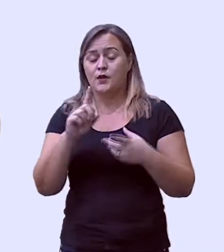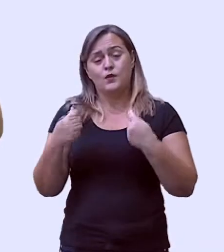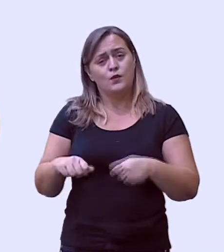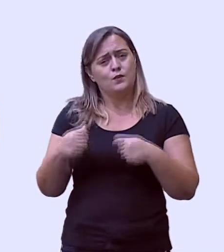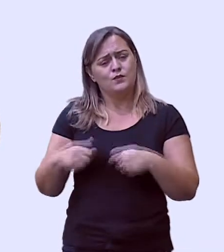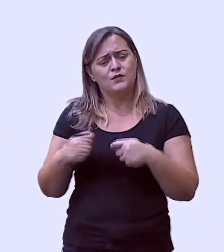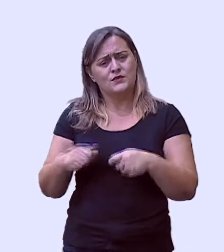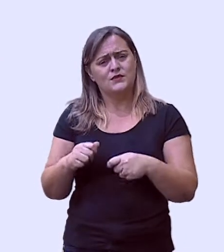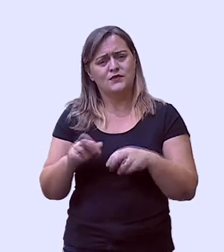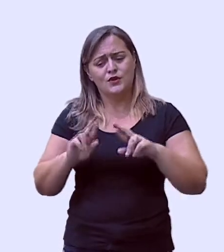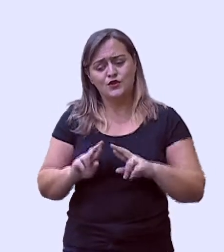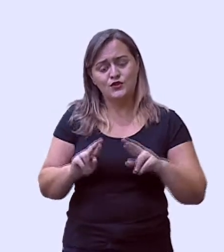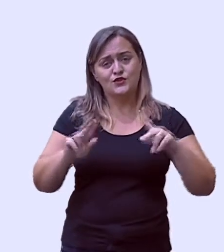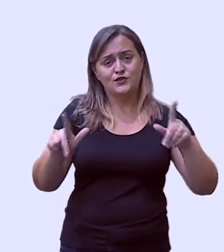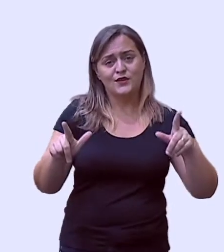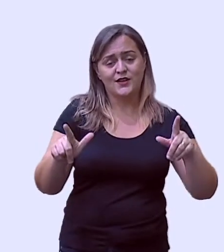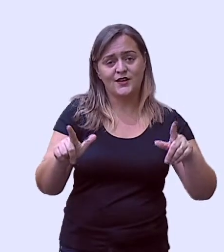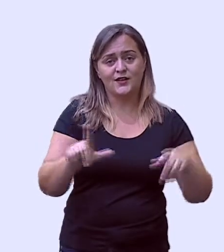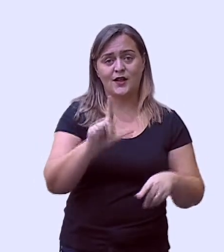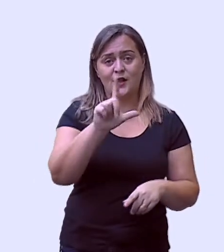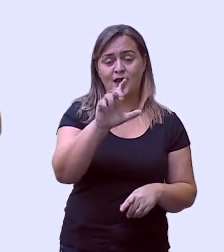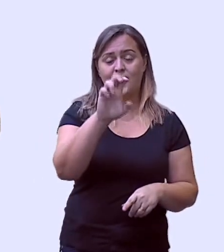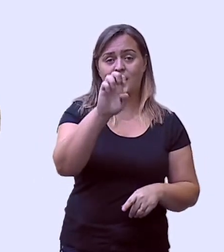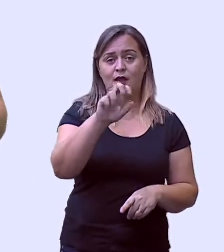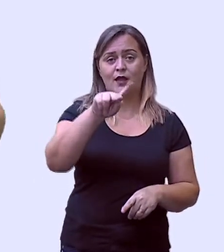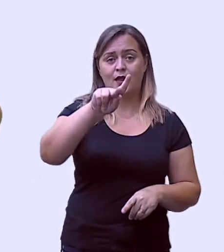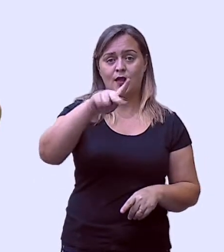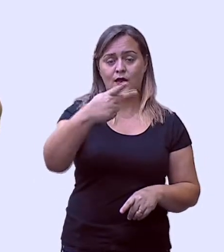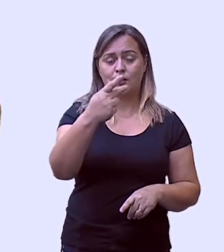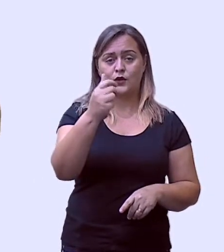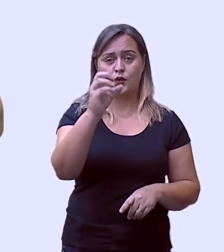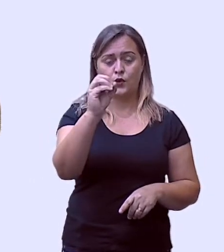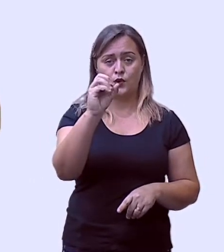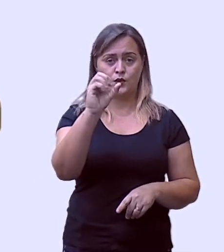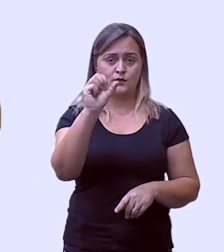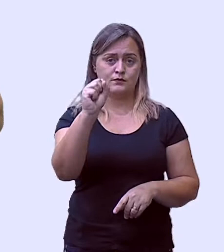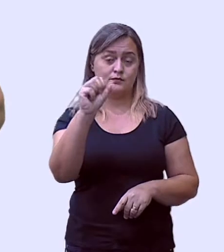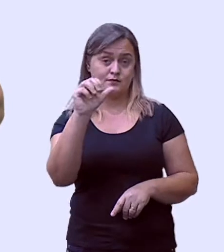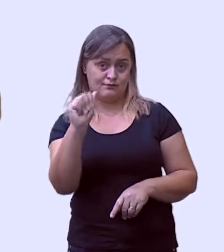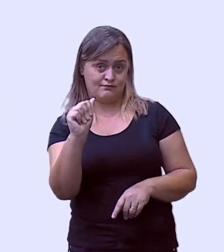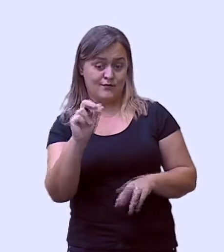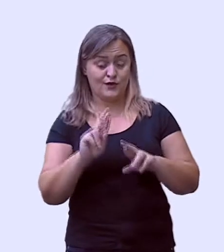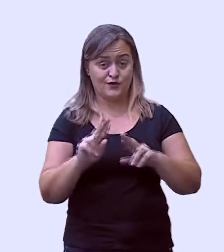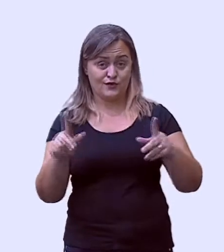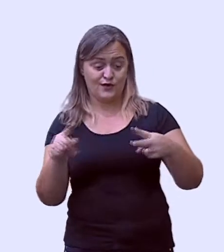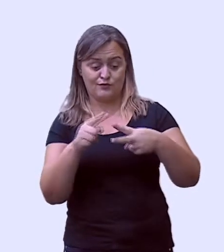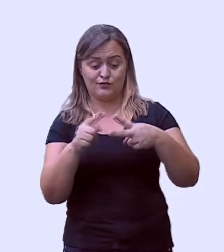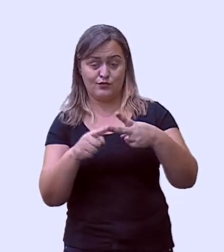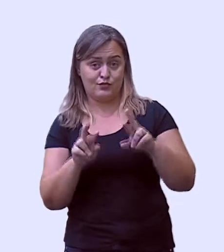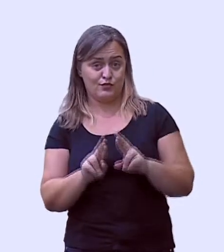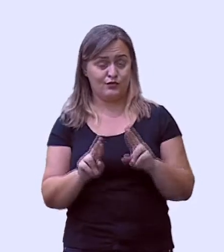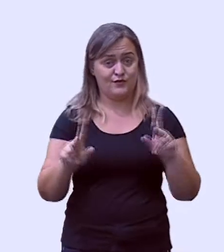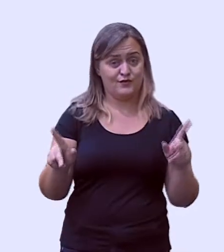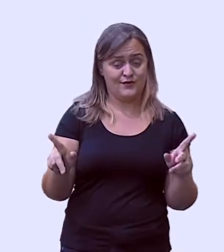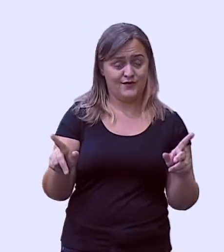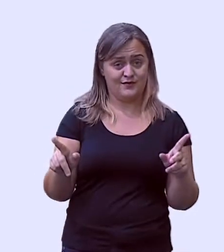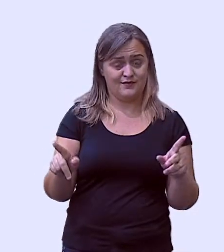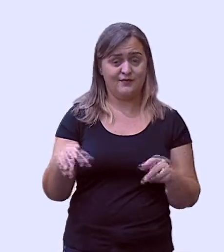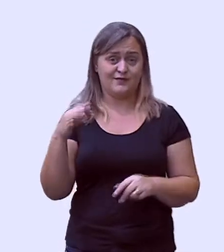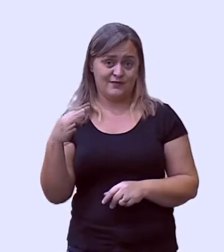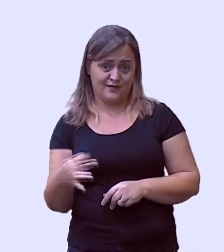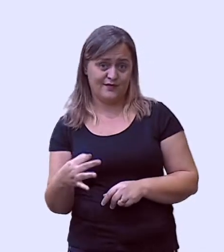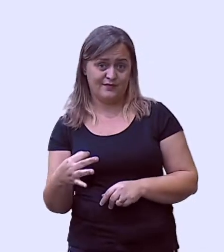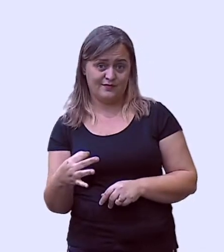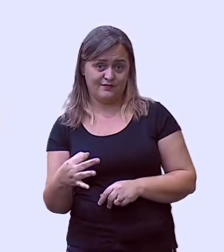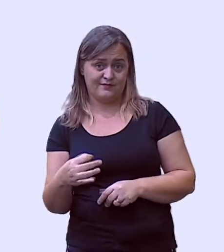lenhosa? Ela vai ter um benefício? Olha bem, já a formação herbácea, ela